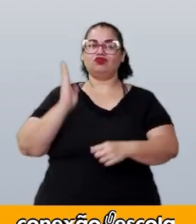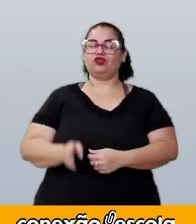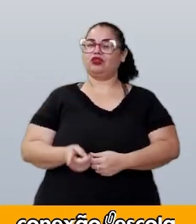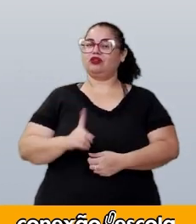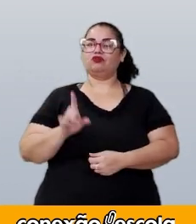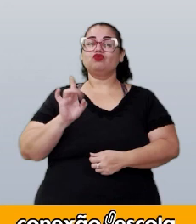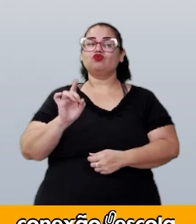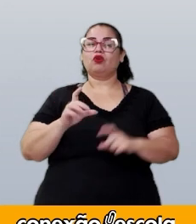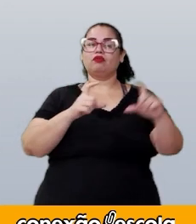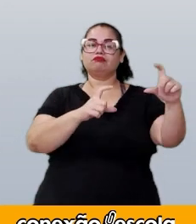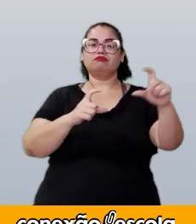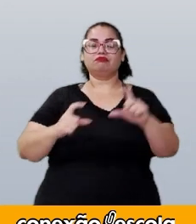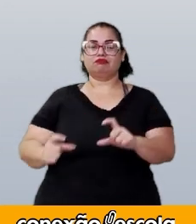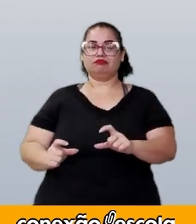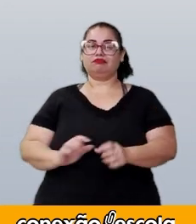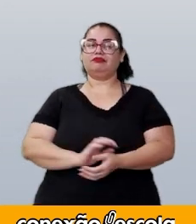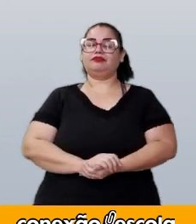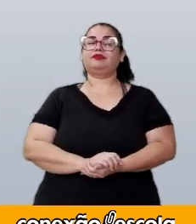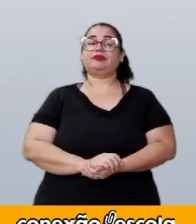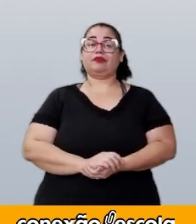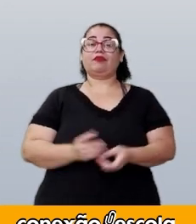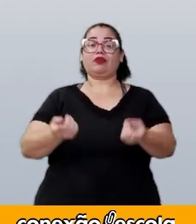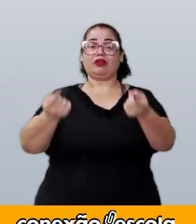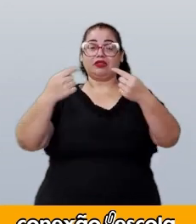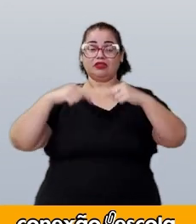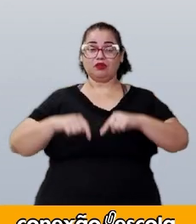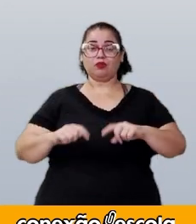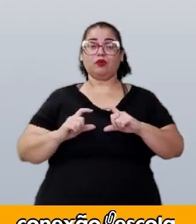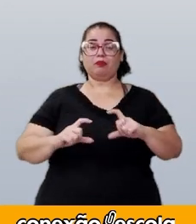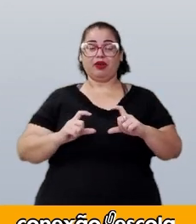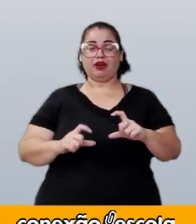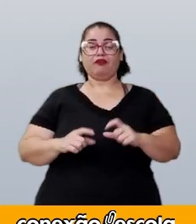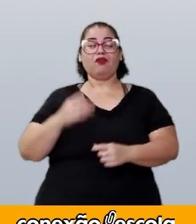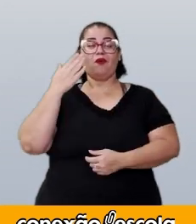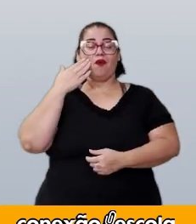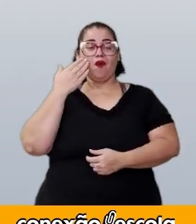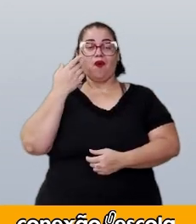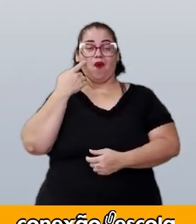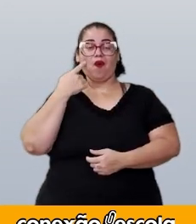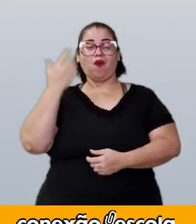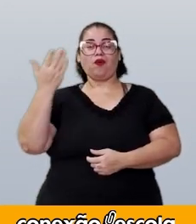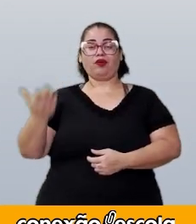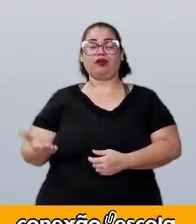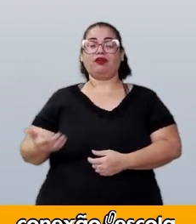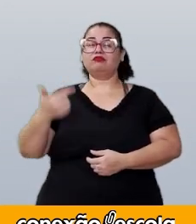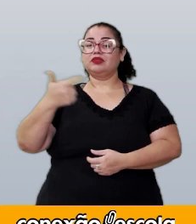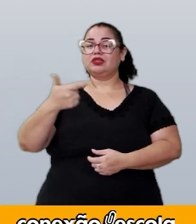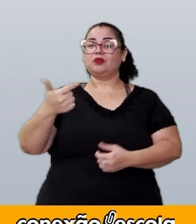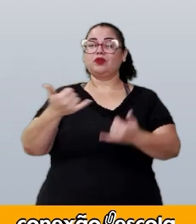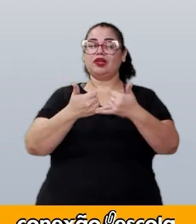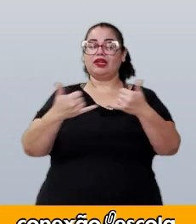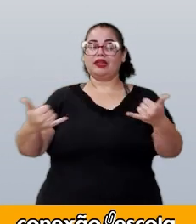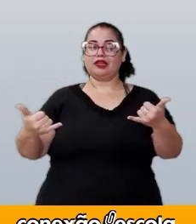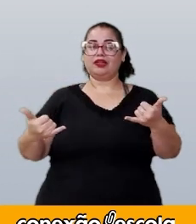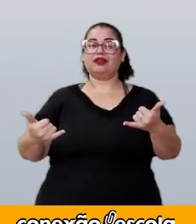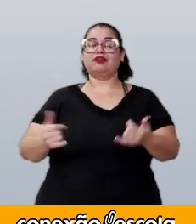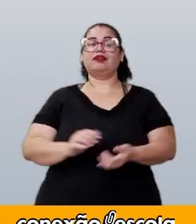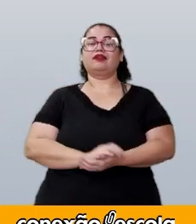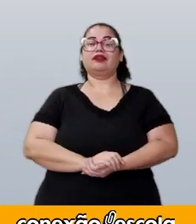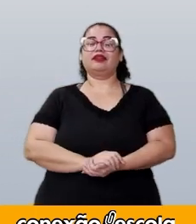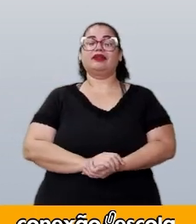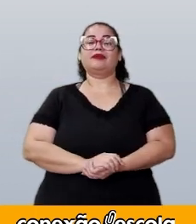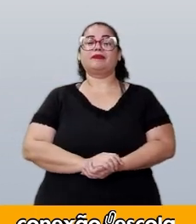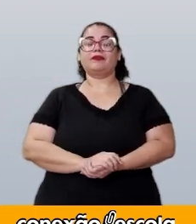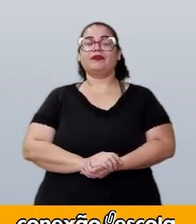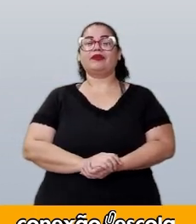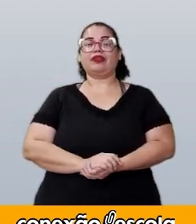uma paráfrase. Agora, no segundo parágrafo, vejam só aí, na segunda linha, nós